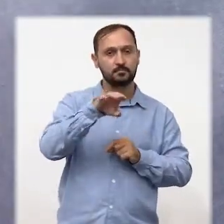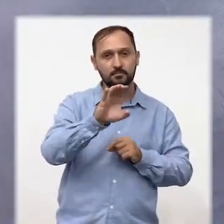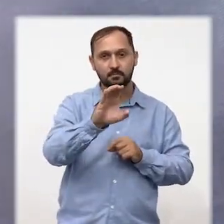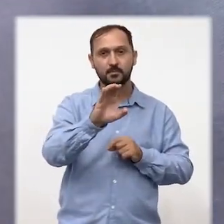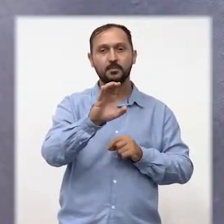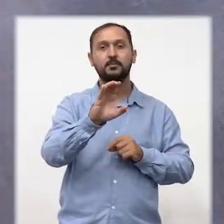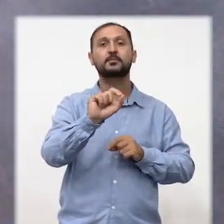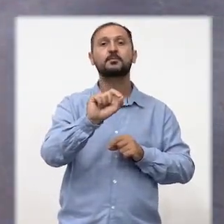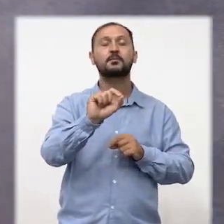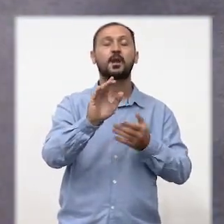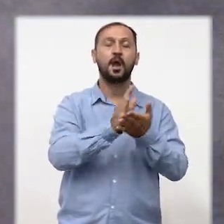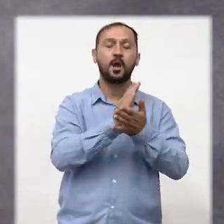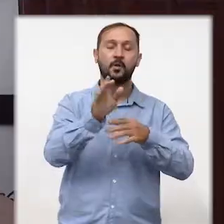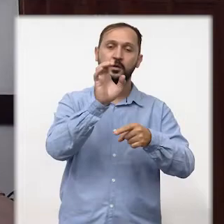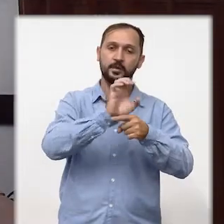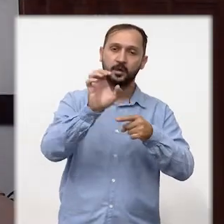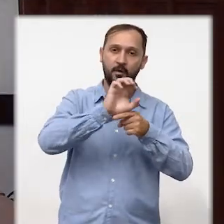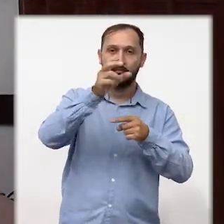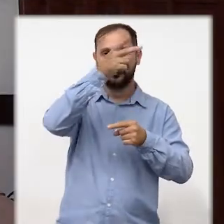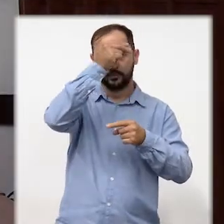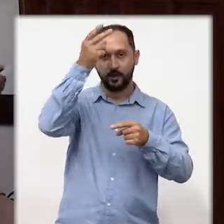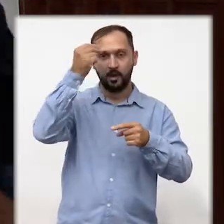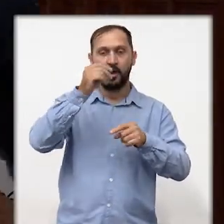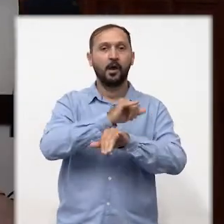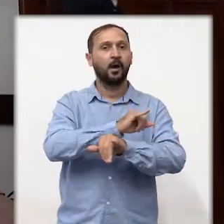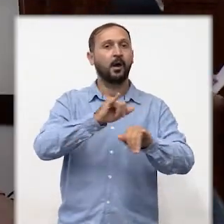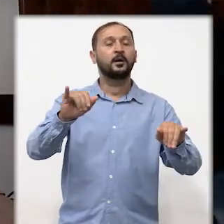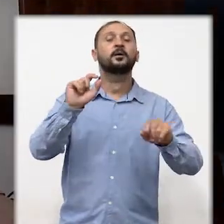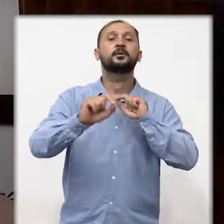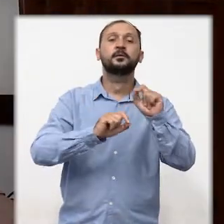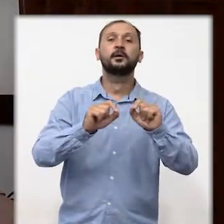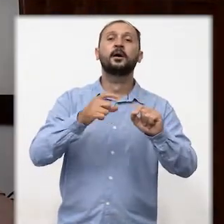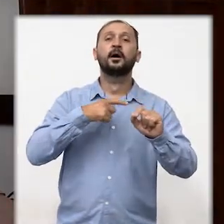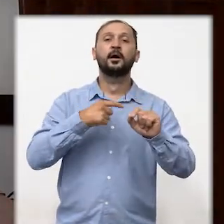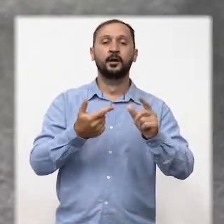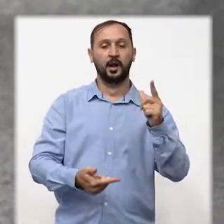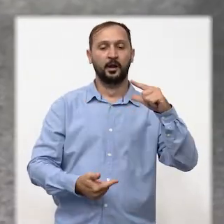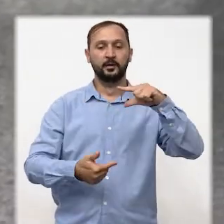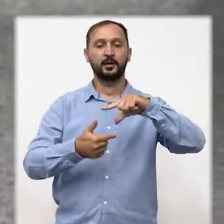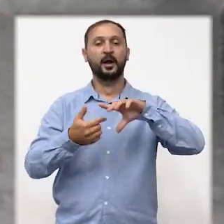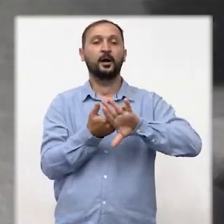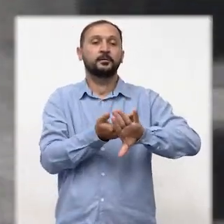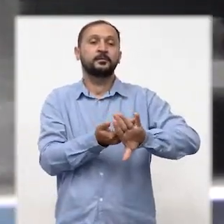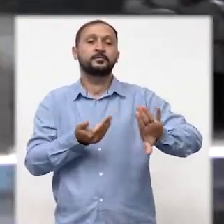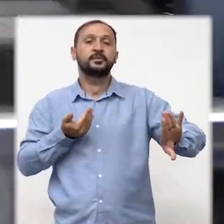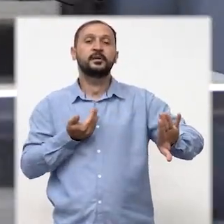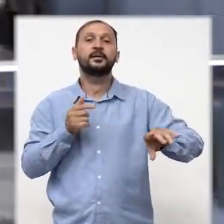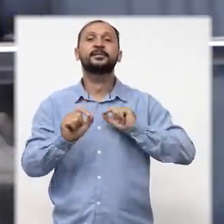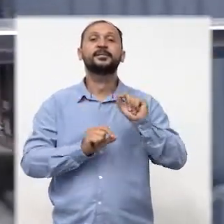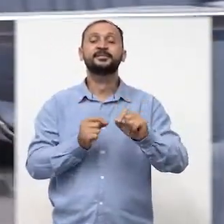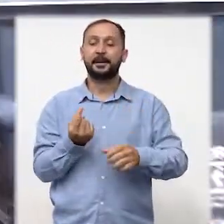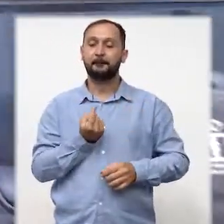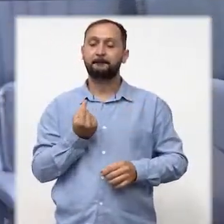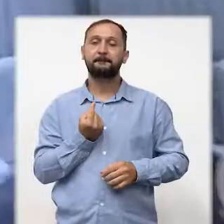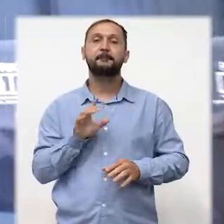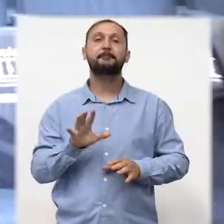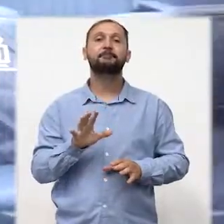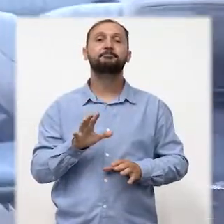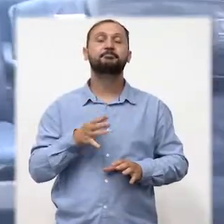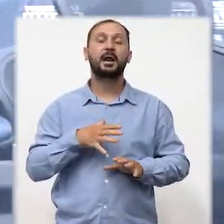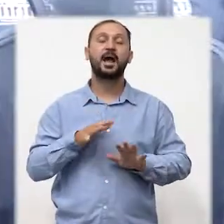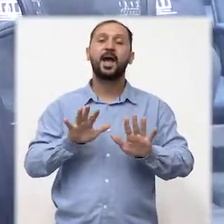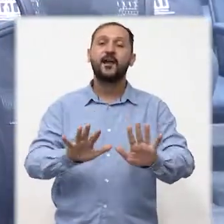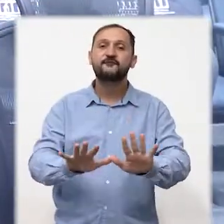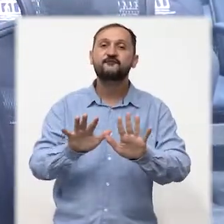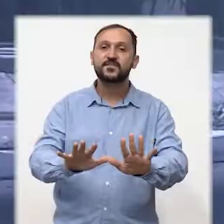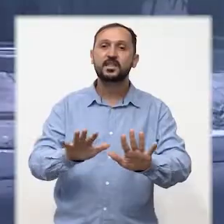março a iniciativa de estados e municípios de decretarem ações de distanciamento social como forma de reduzir